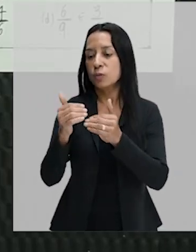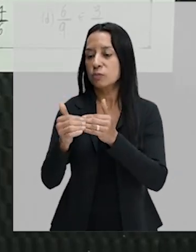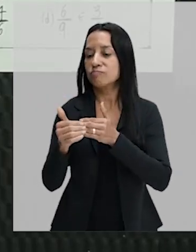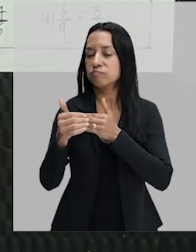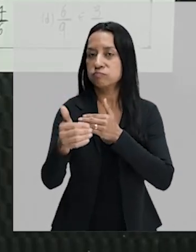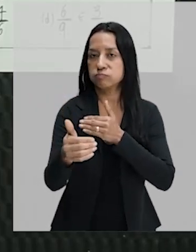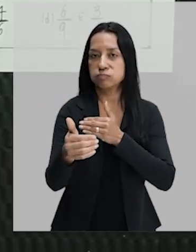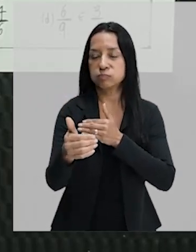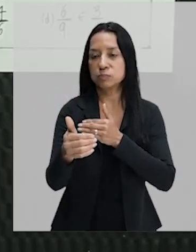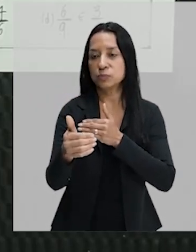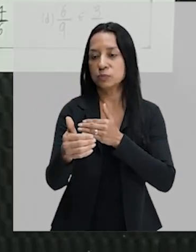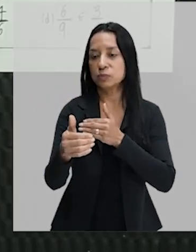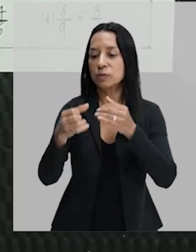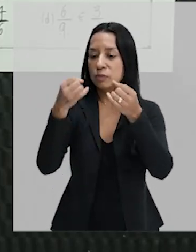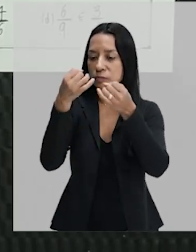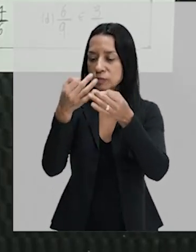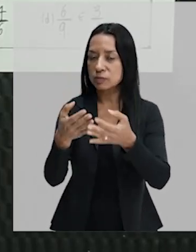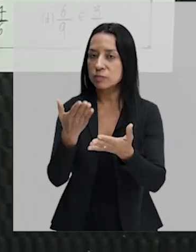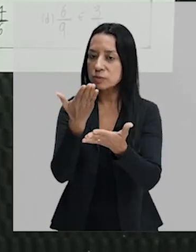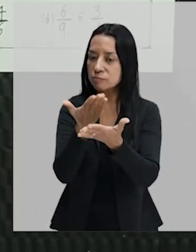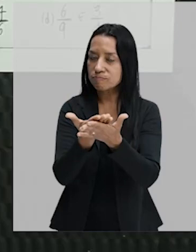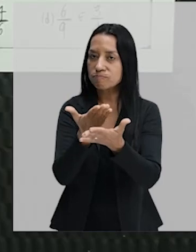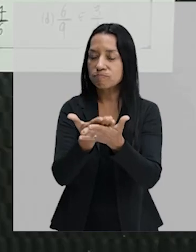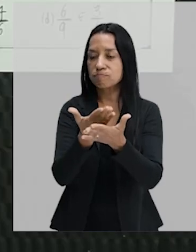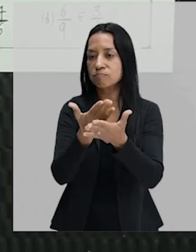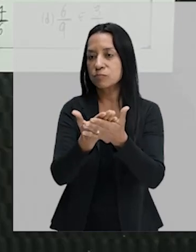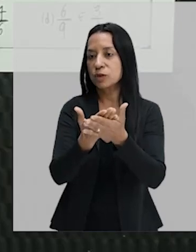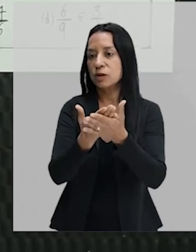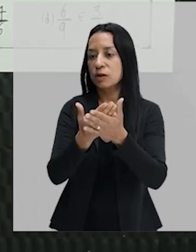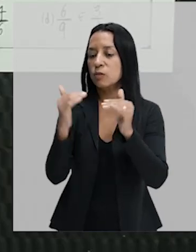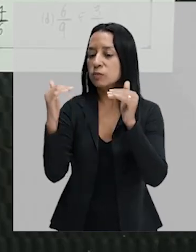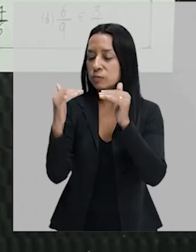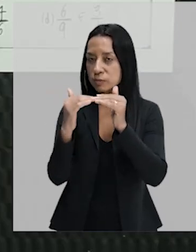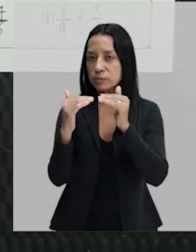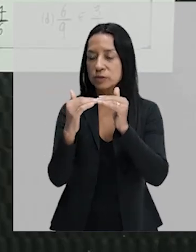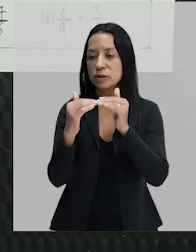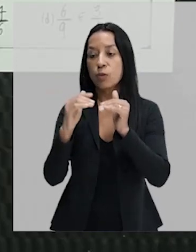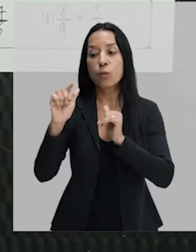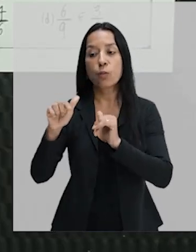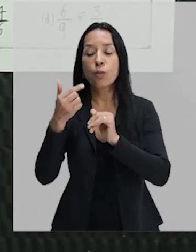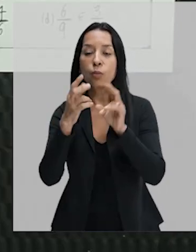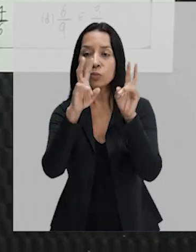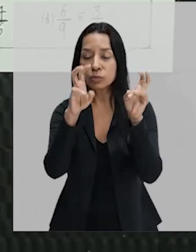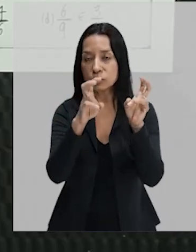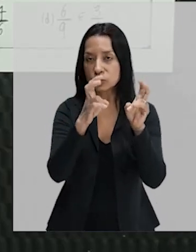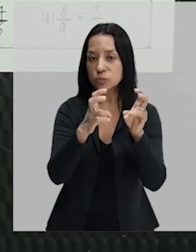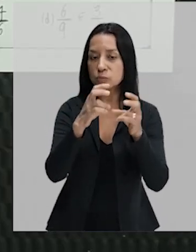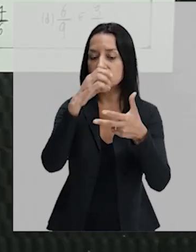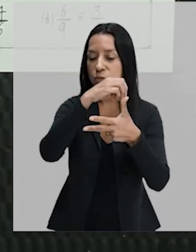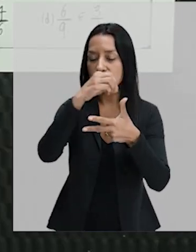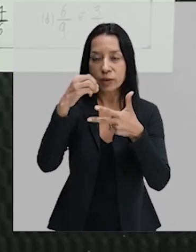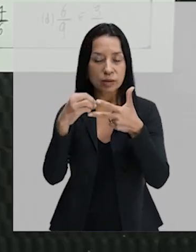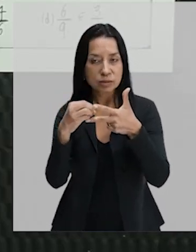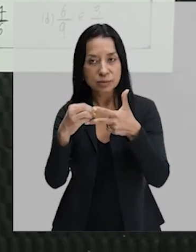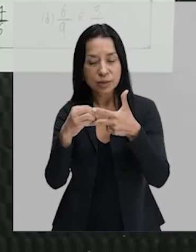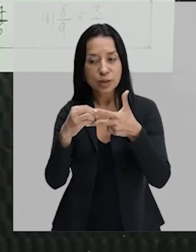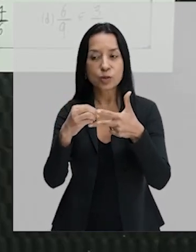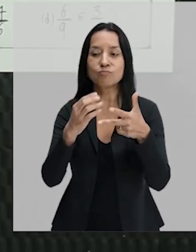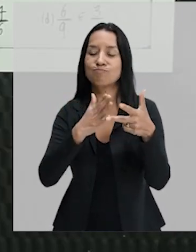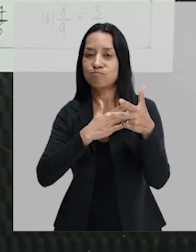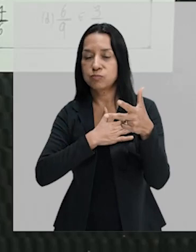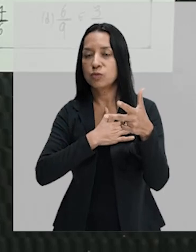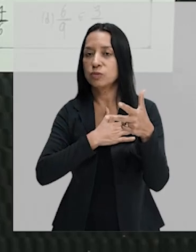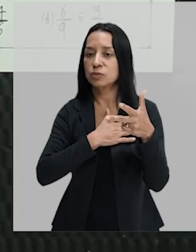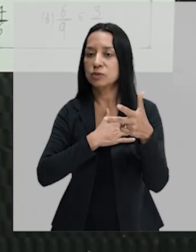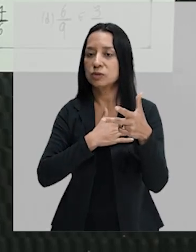tá? Proporção, galera, é outro assunto que o Enem adora. Então a gente sabe aqui na plataforma que é